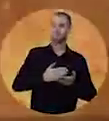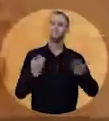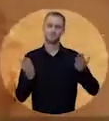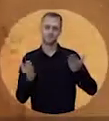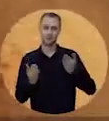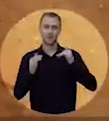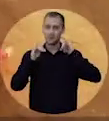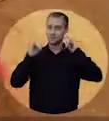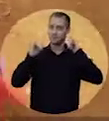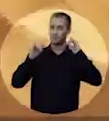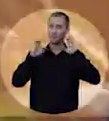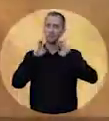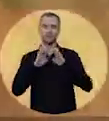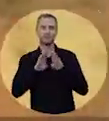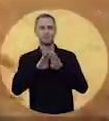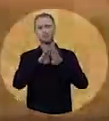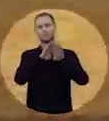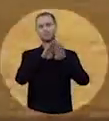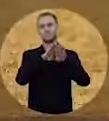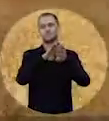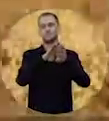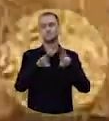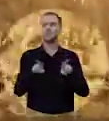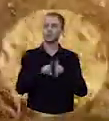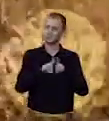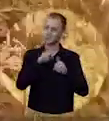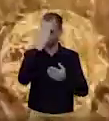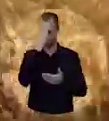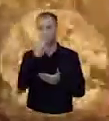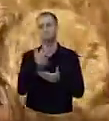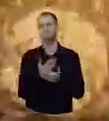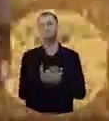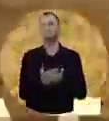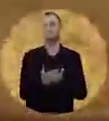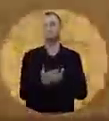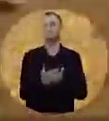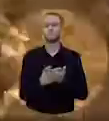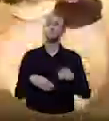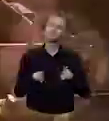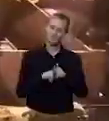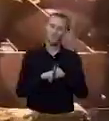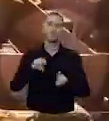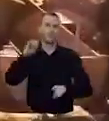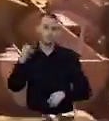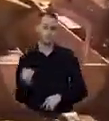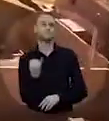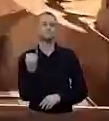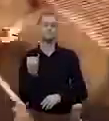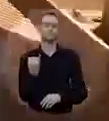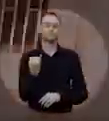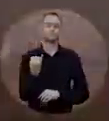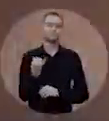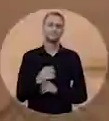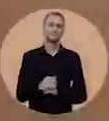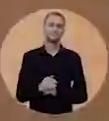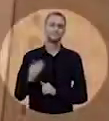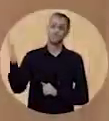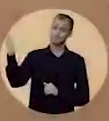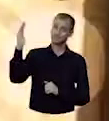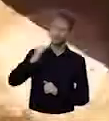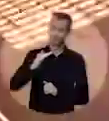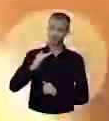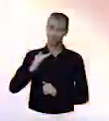Começa agora o programa da estabilidade, bate no peito, da credibilidade, bate, da oportunidade.